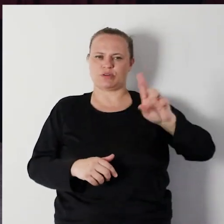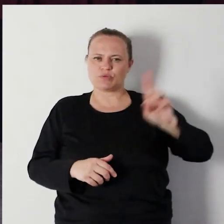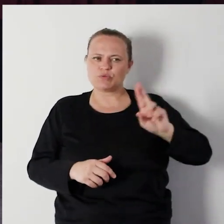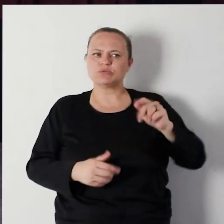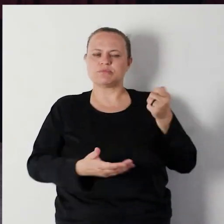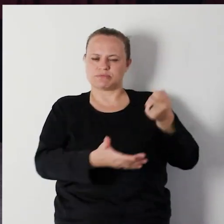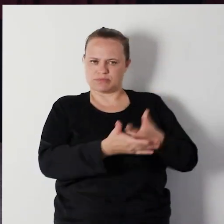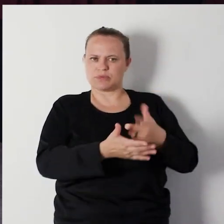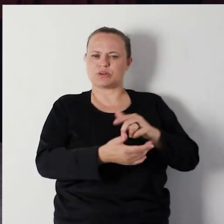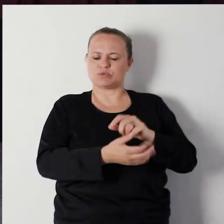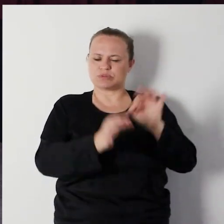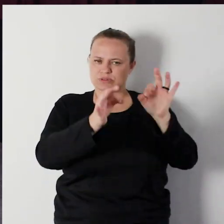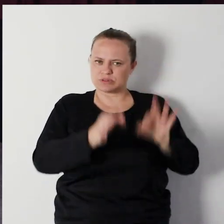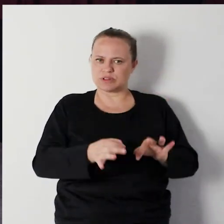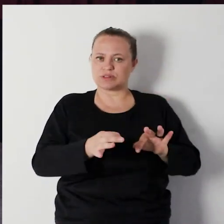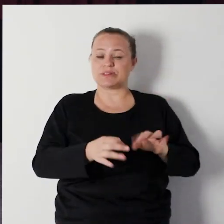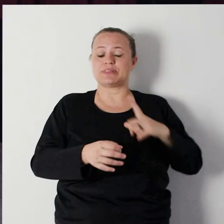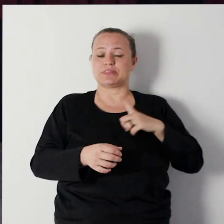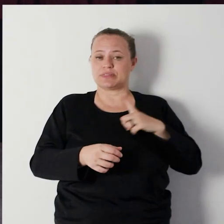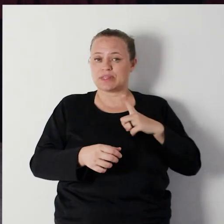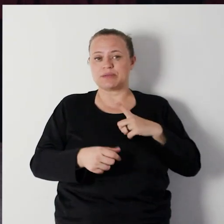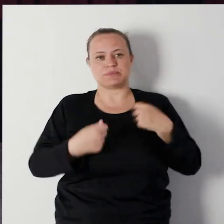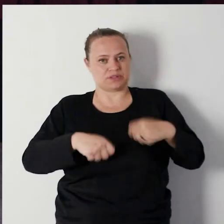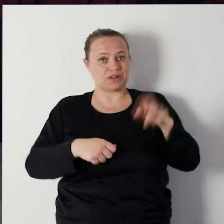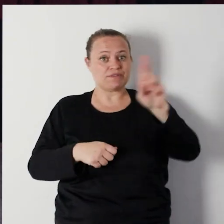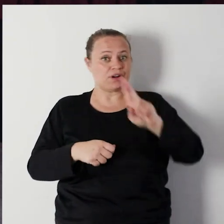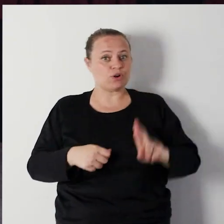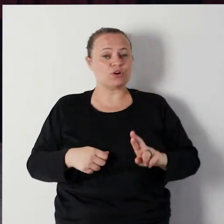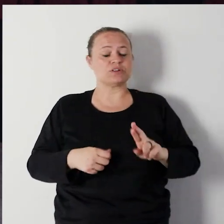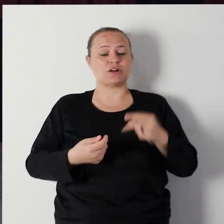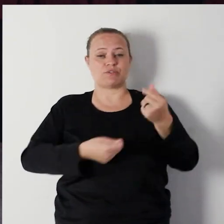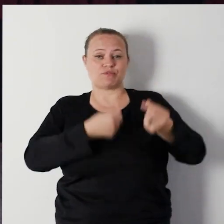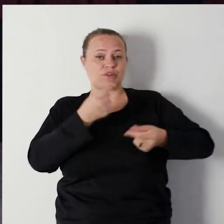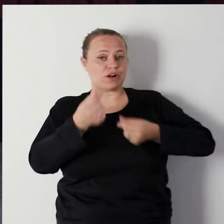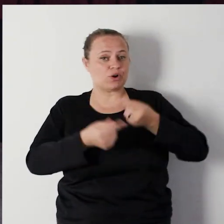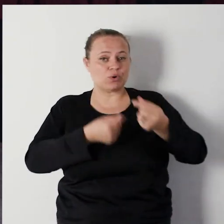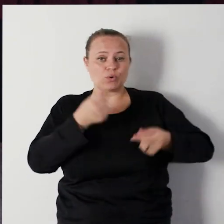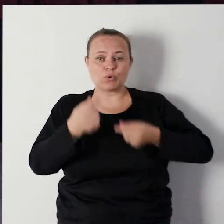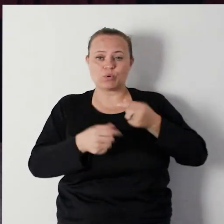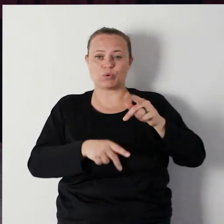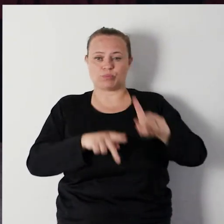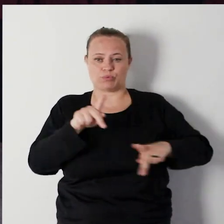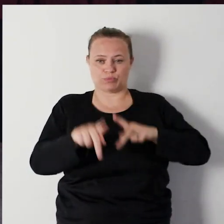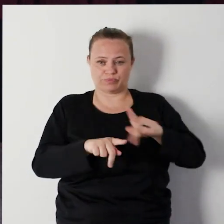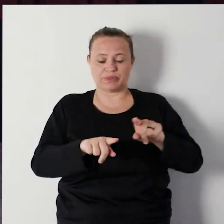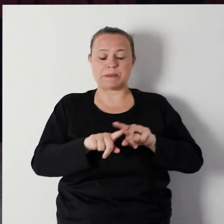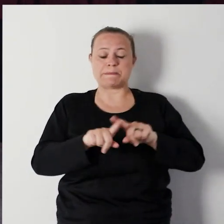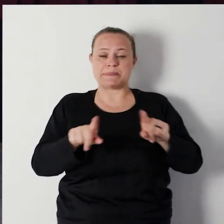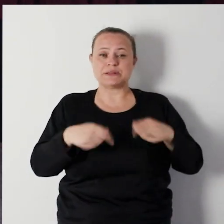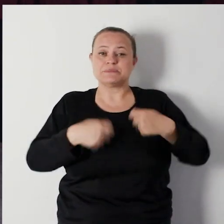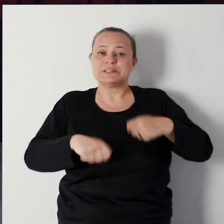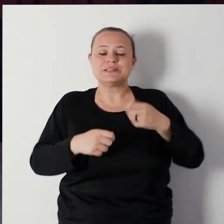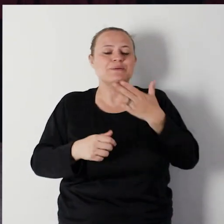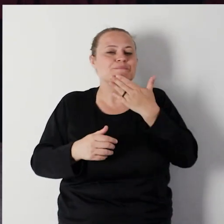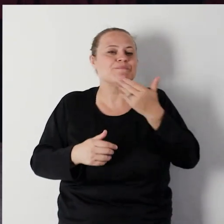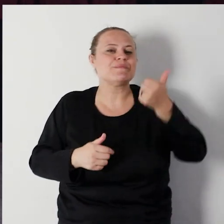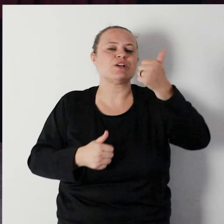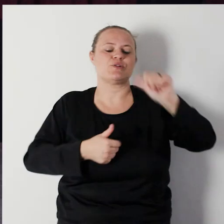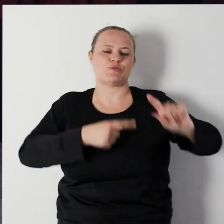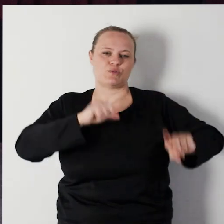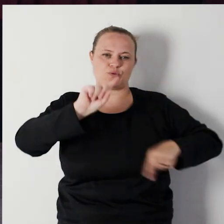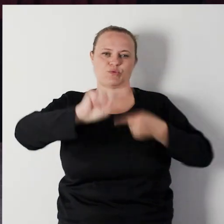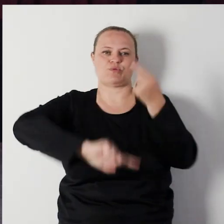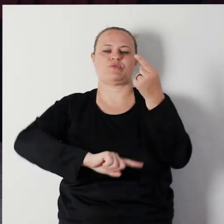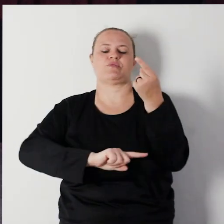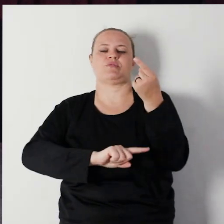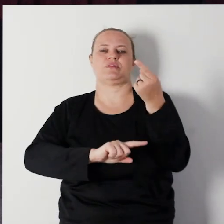conta, né, do recurso. Existe uma preocupação com o recurso público e a gente não pode negar. Agora, a questão é a